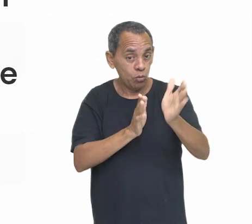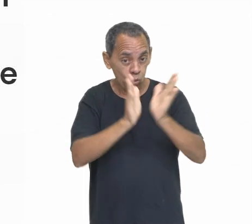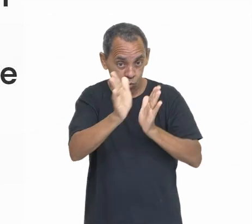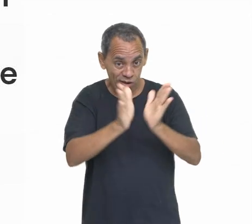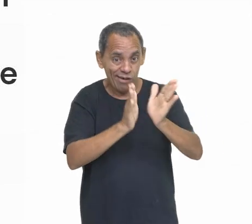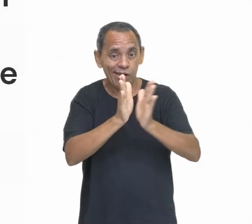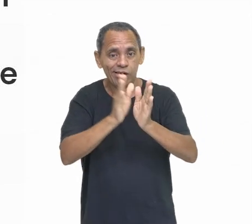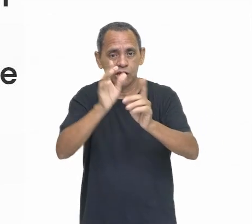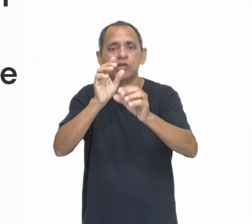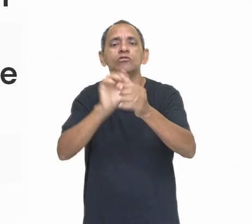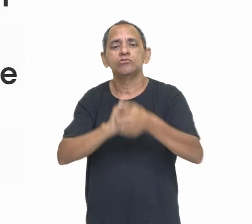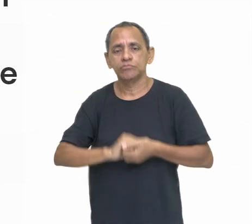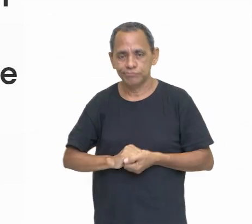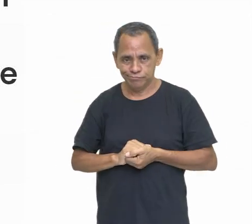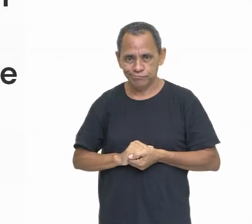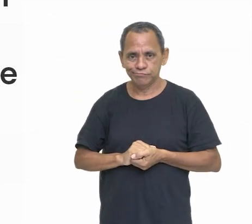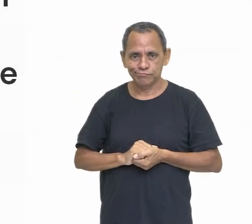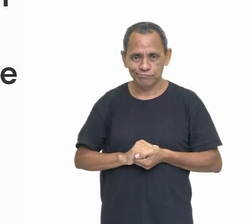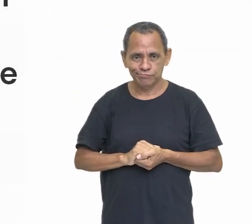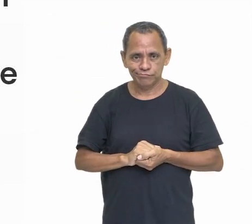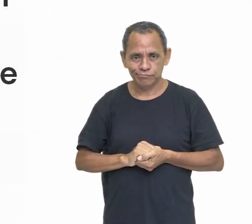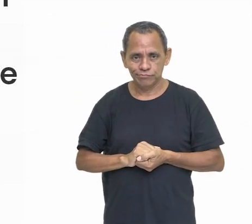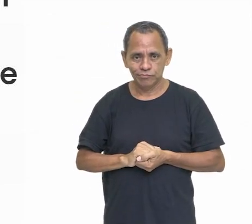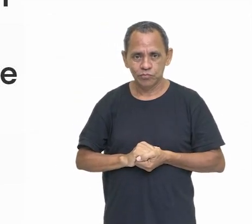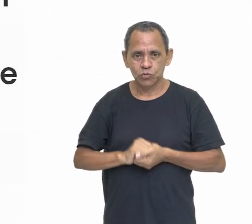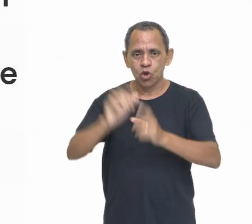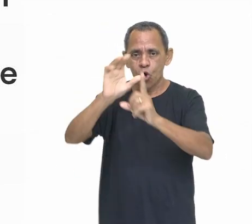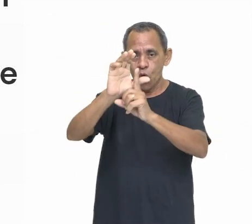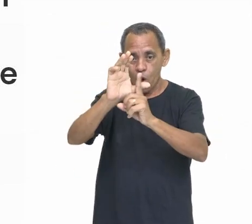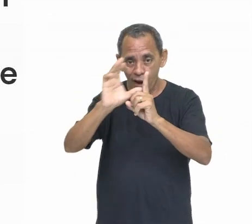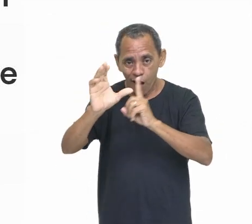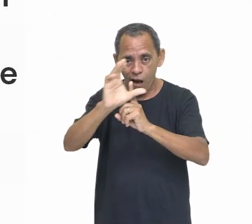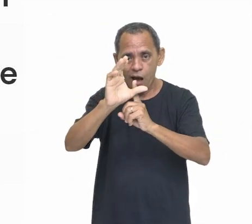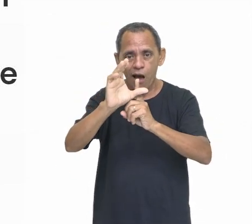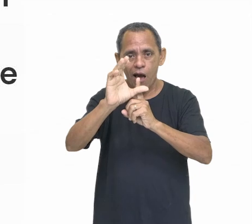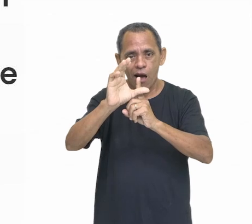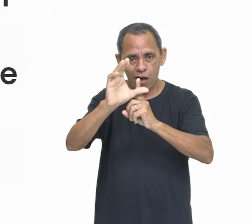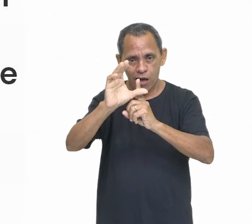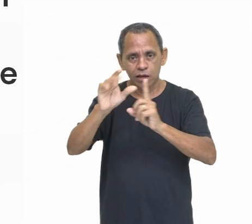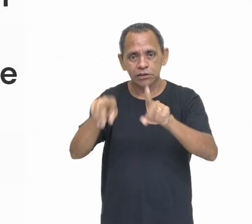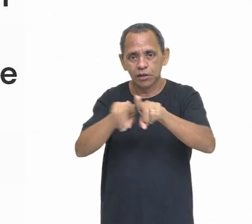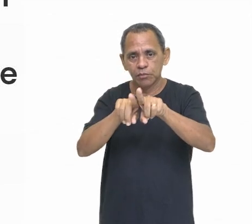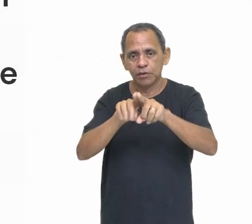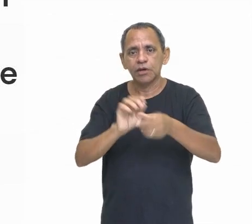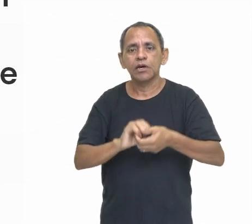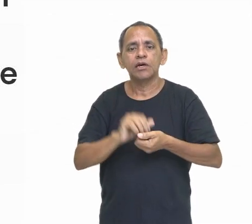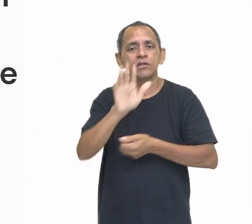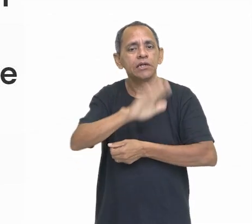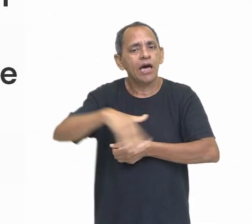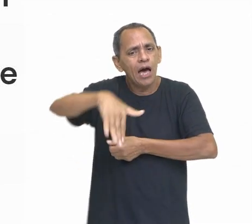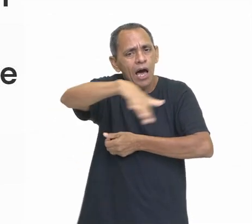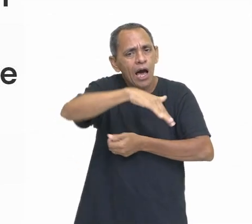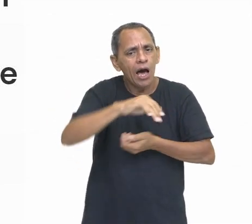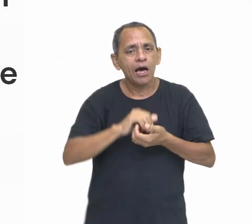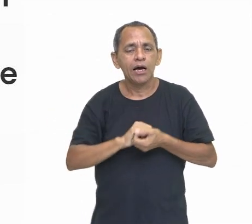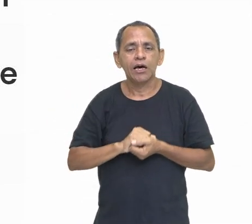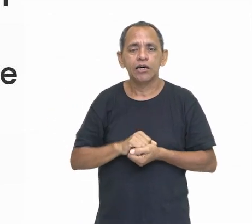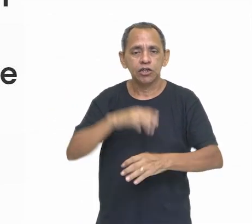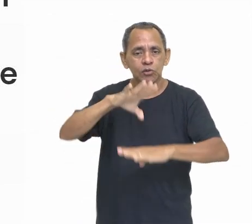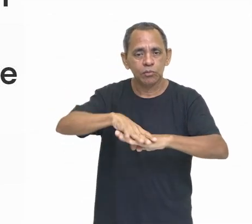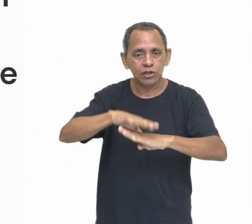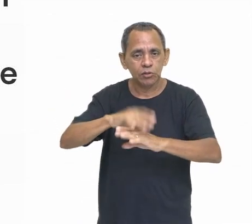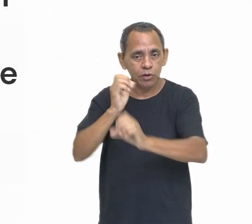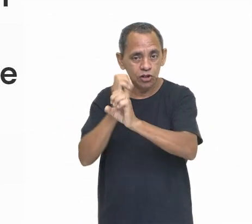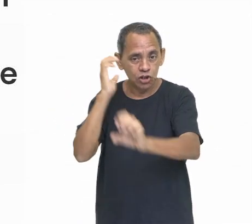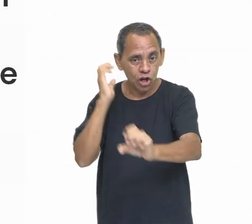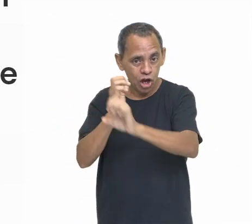né? Então você tem os maias que eles desenvolveram um notável conhecimento em áreas de astronomia, matemática,